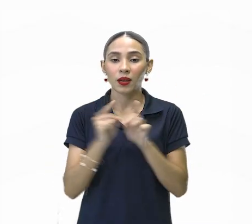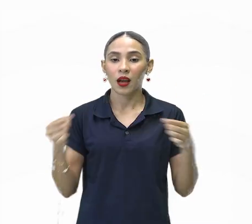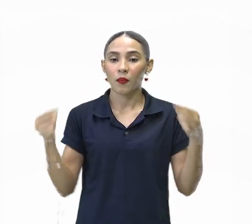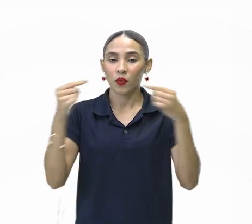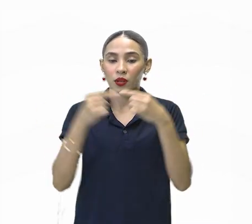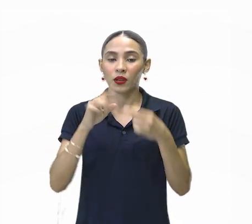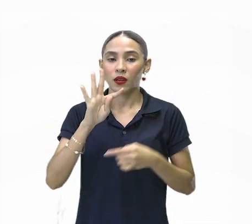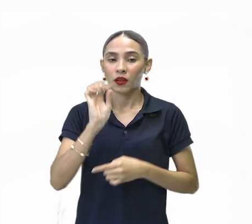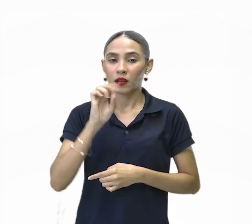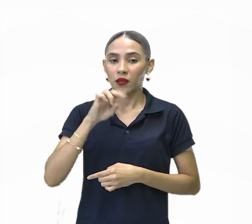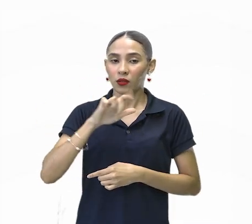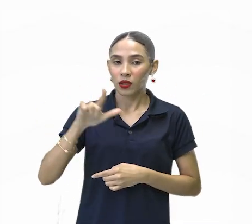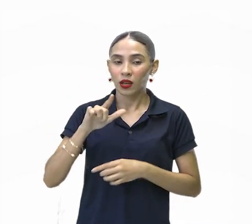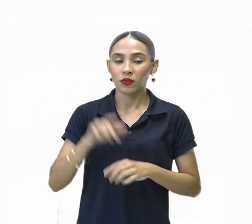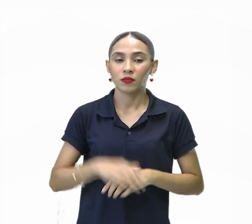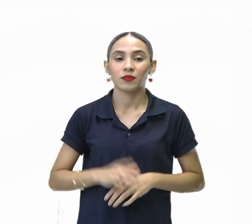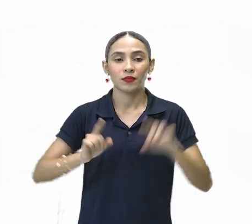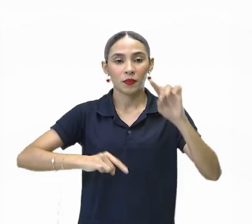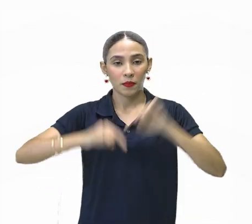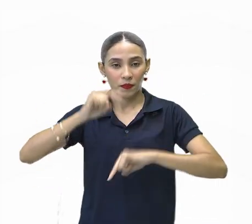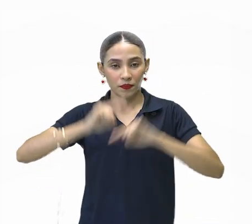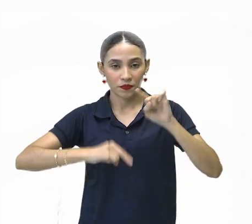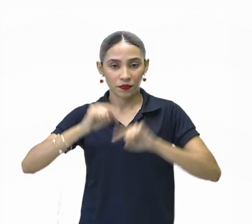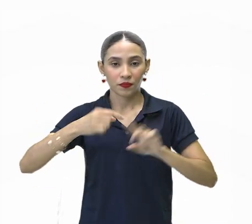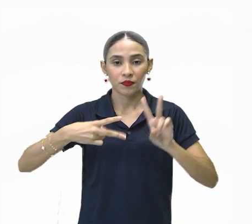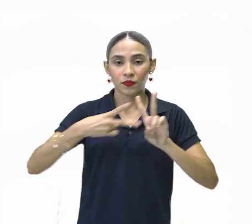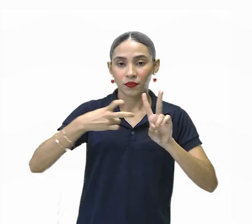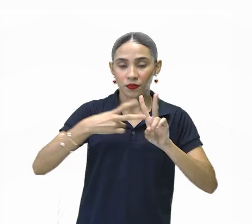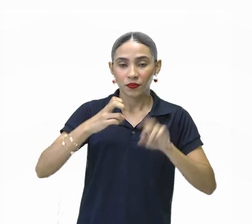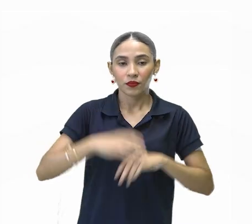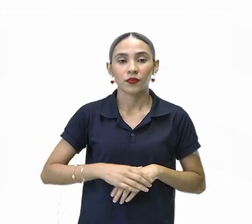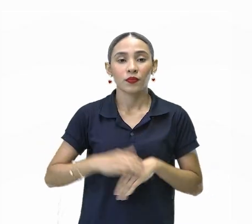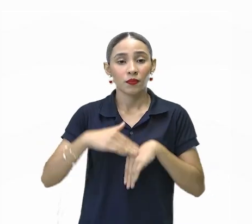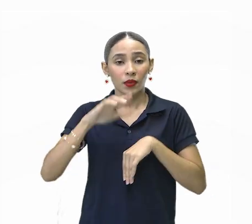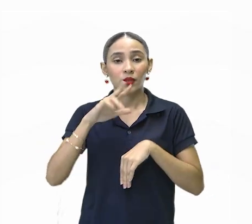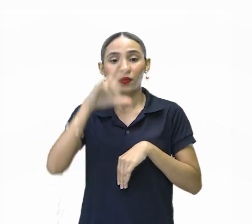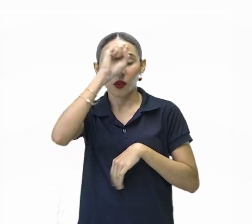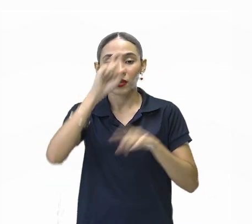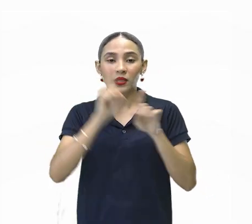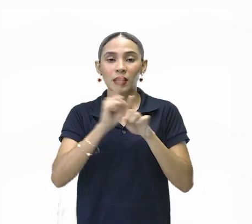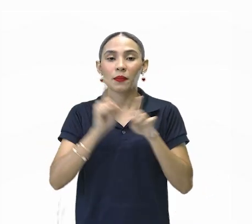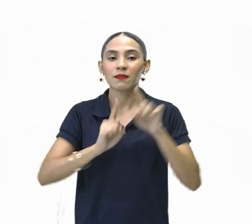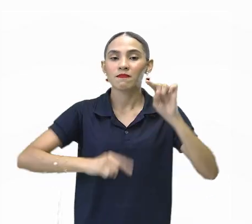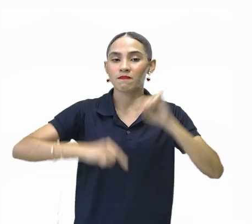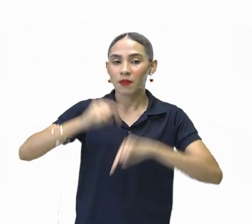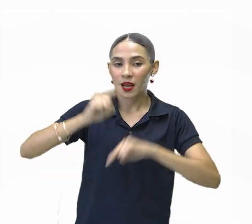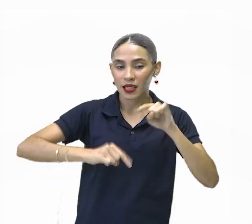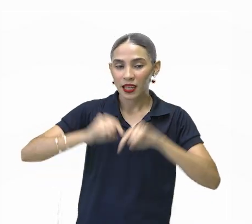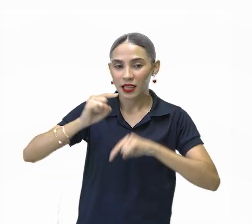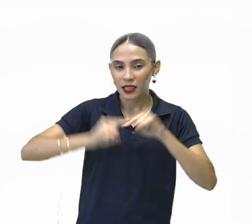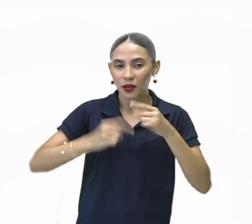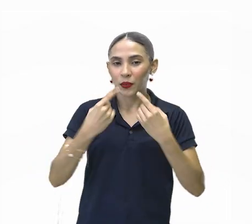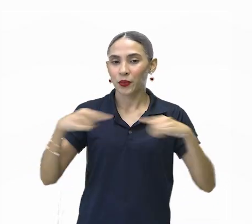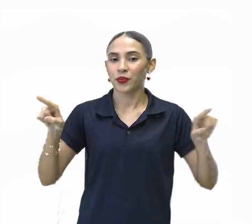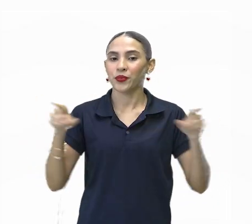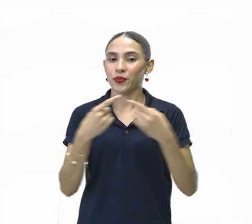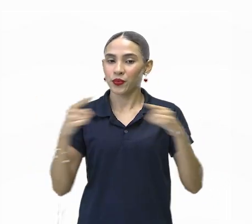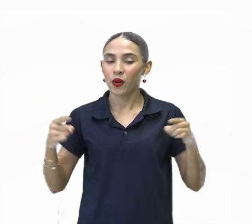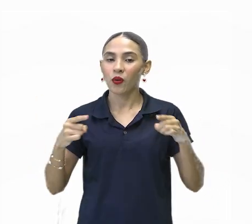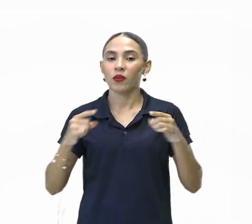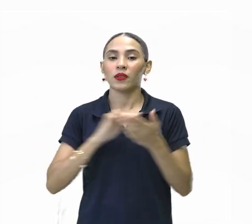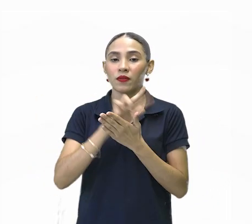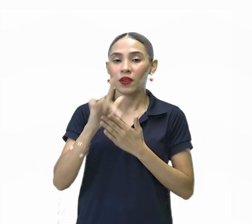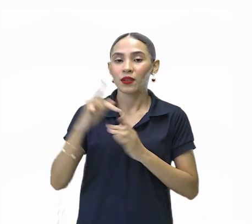tonal. Elementos indígenas, em menor escala, mas presente em instrumentos de percussão e em